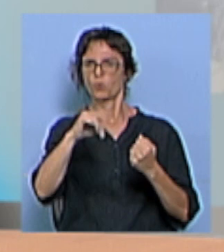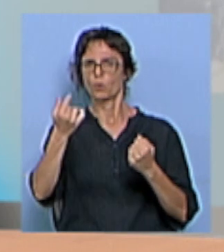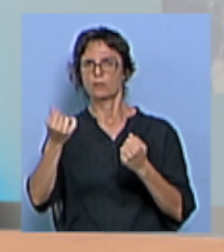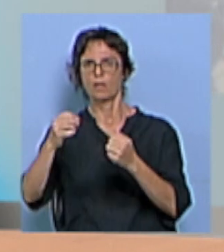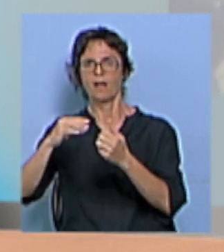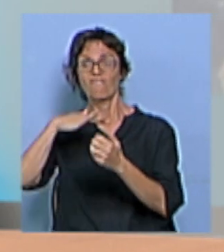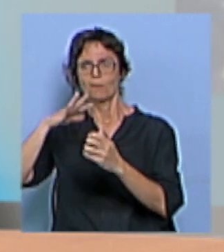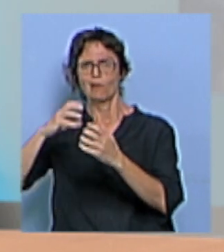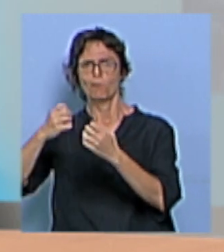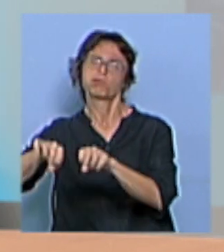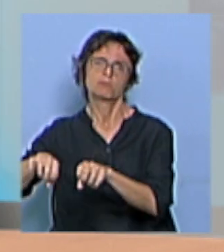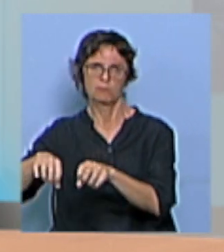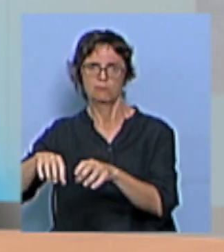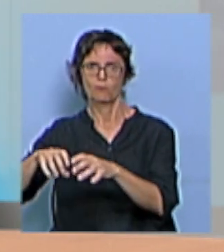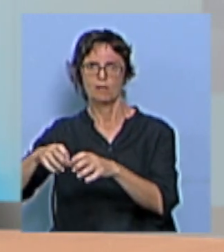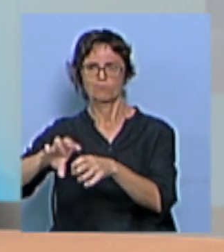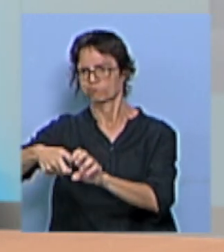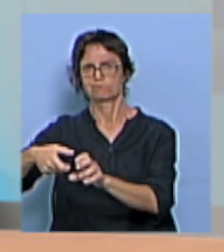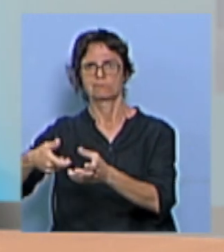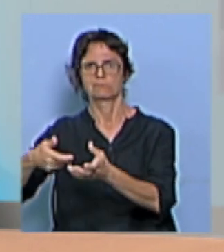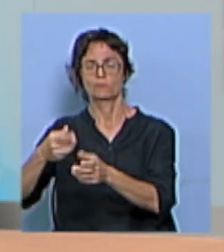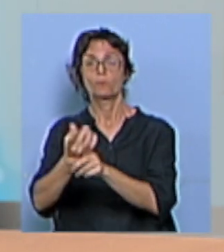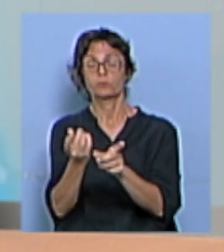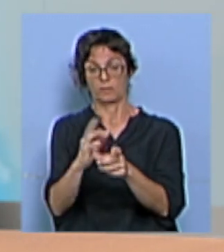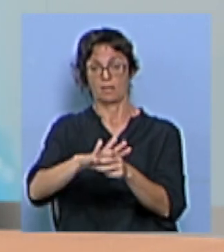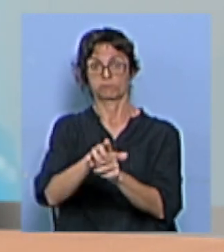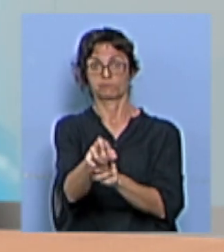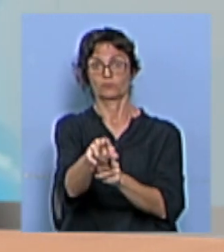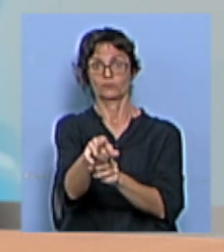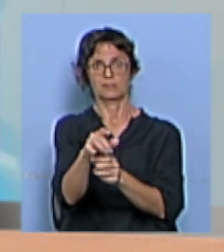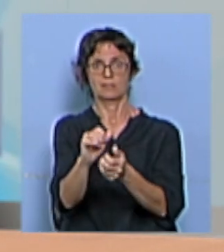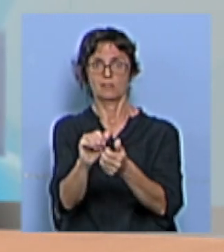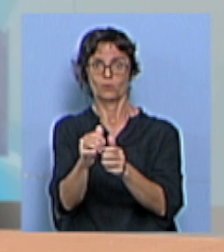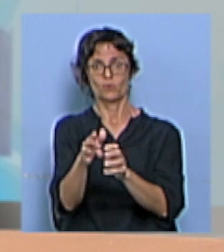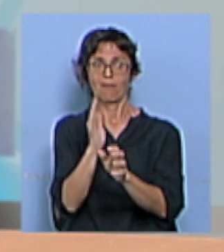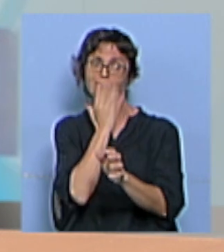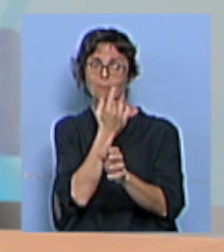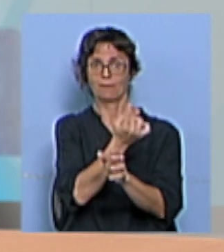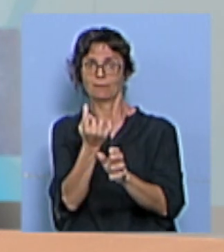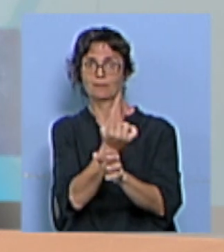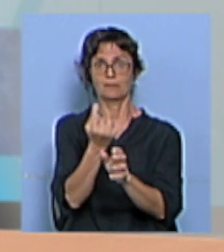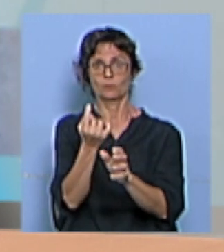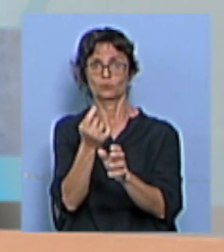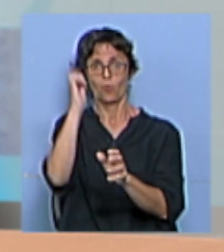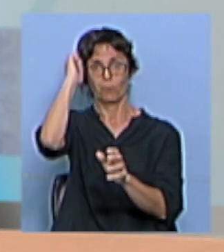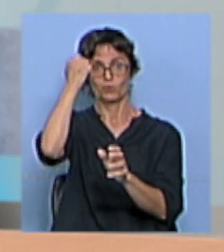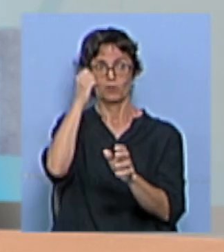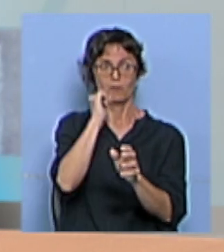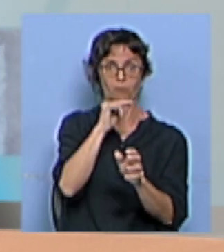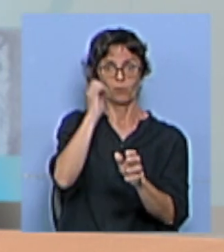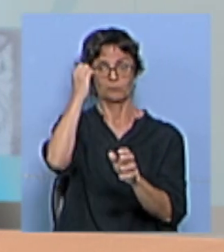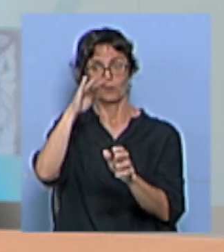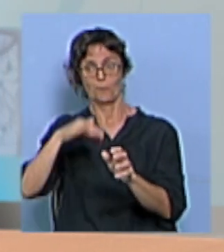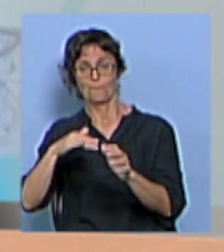essa situação do vírus, digamos, é ambígua, como todas as situações humanas. Portanto, também a violência possivelmente também